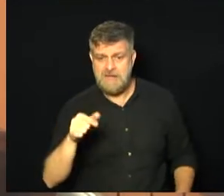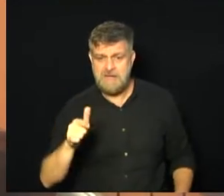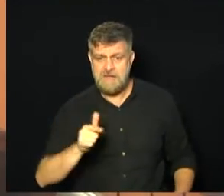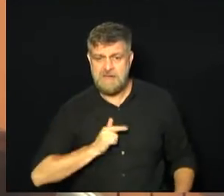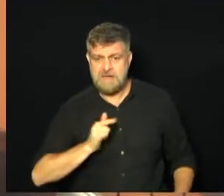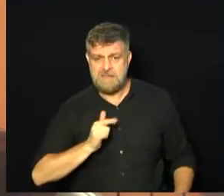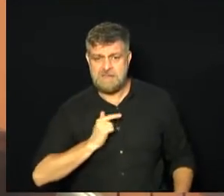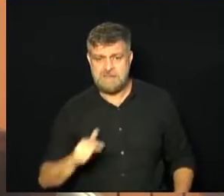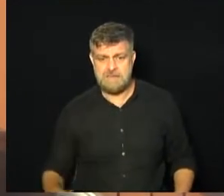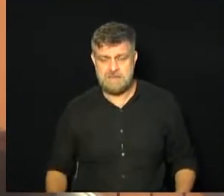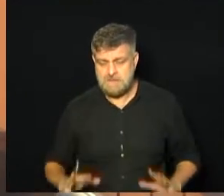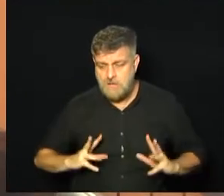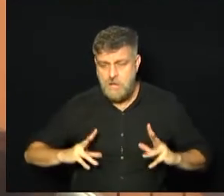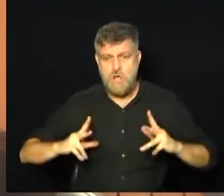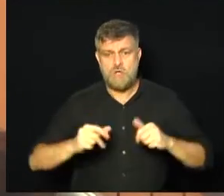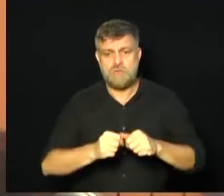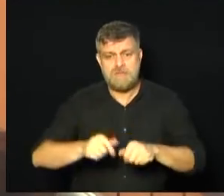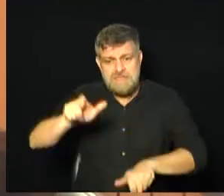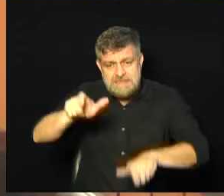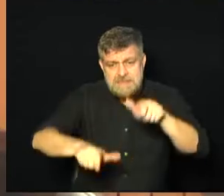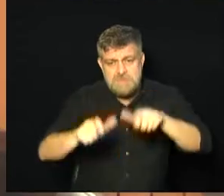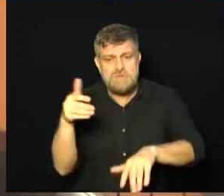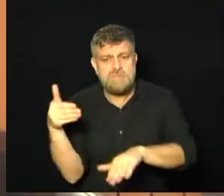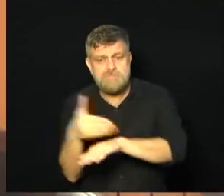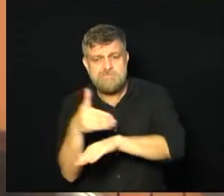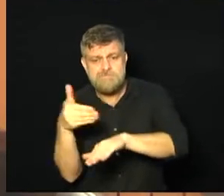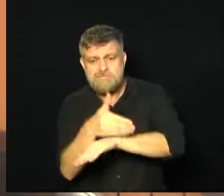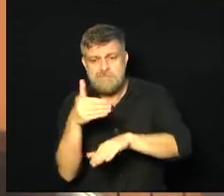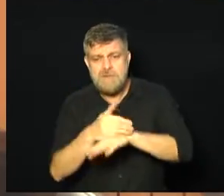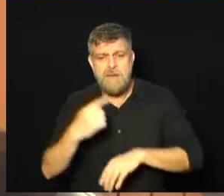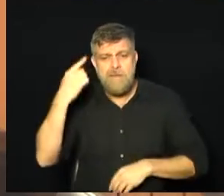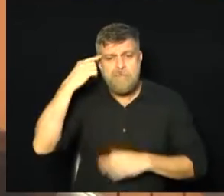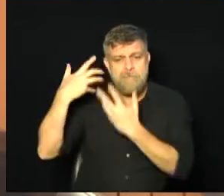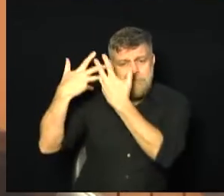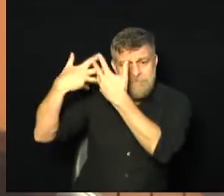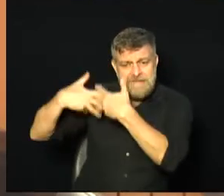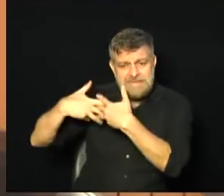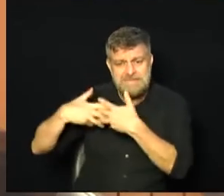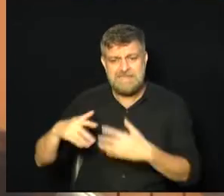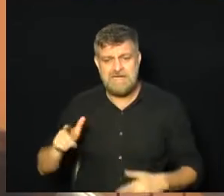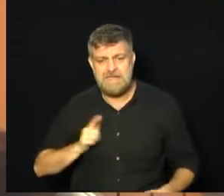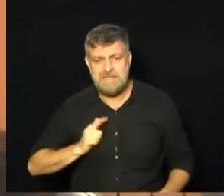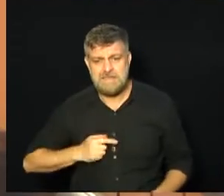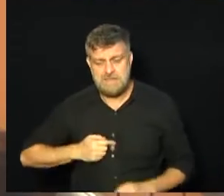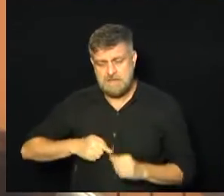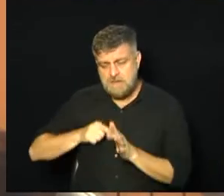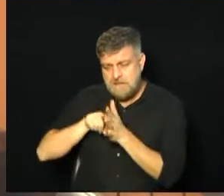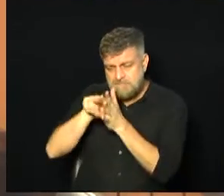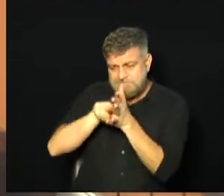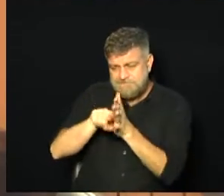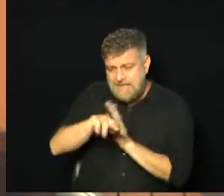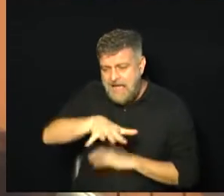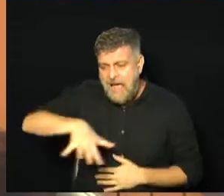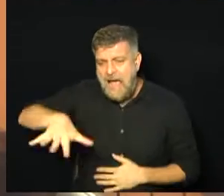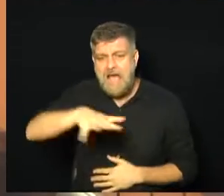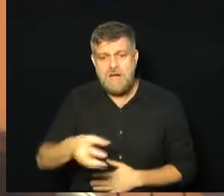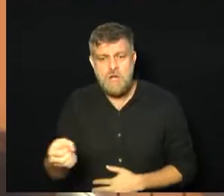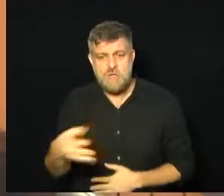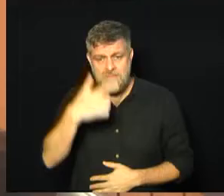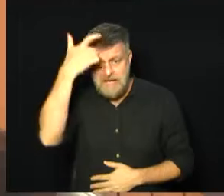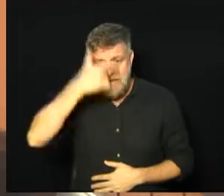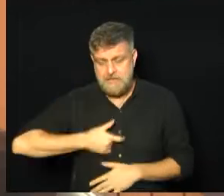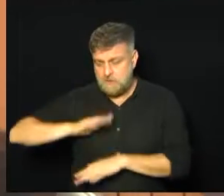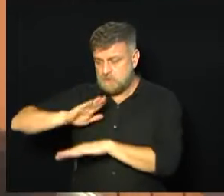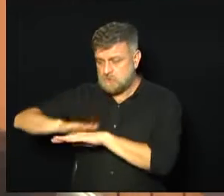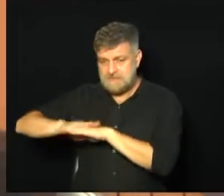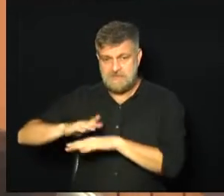em paralaxe, ou seja, uma universidade que possa pensar em novas epistemologias. E isso eu não tenho feito sozinho, eu tenho feito com o